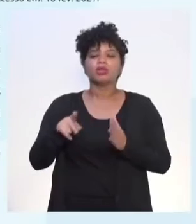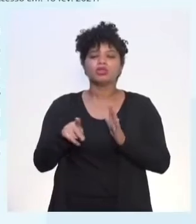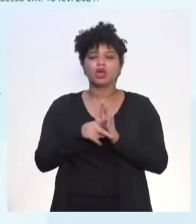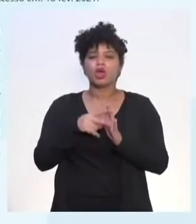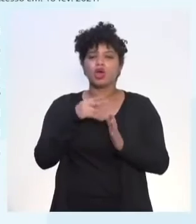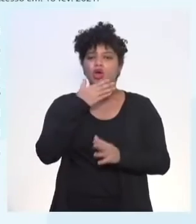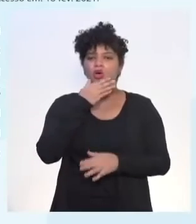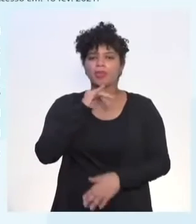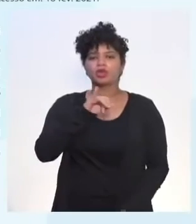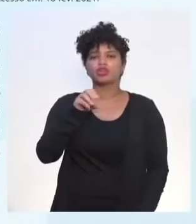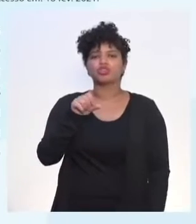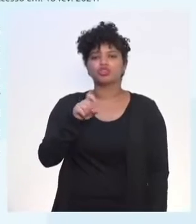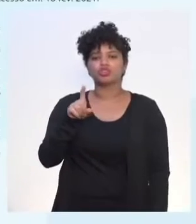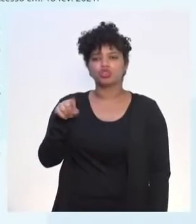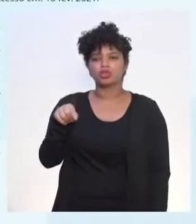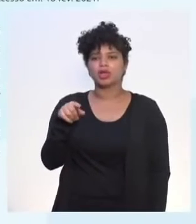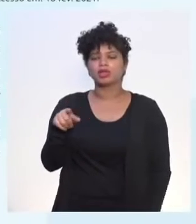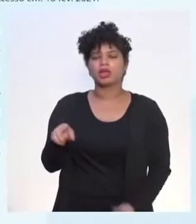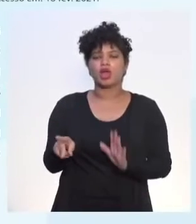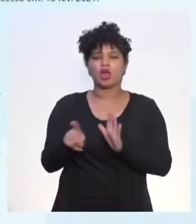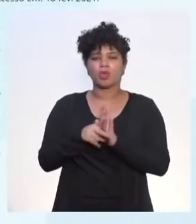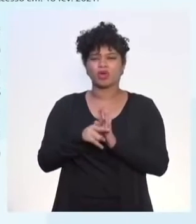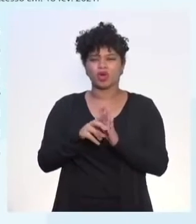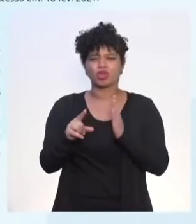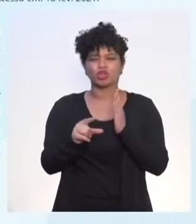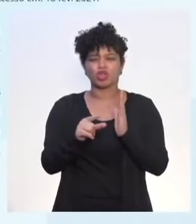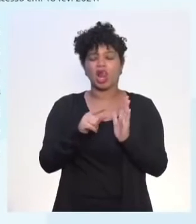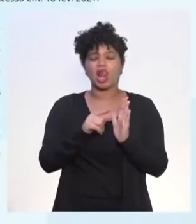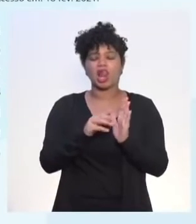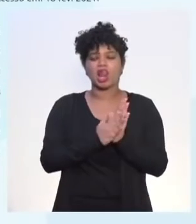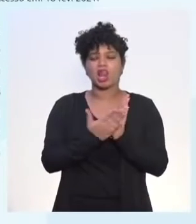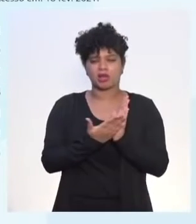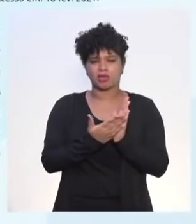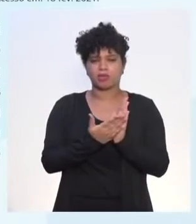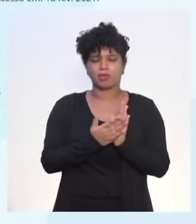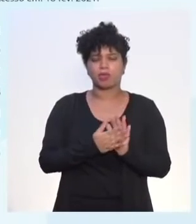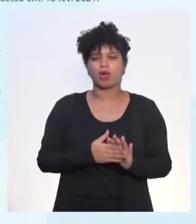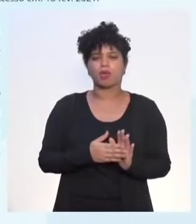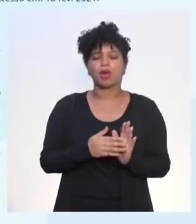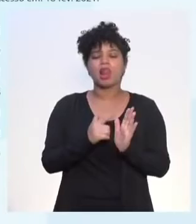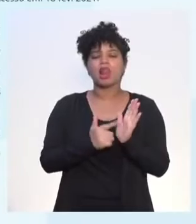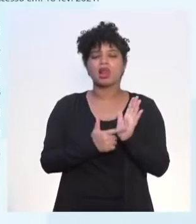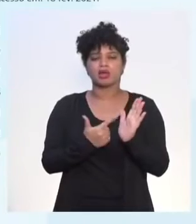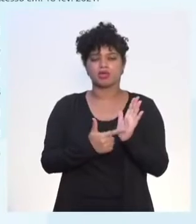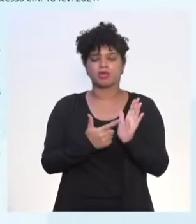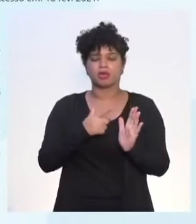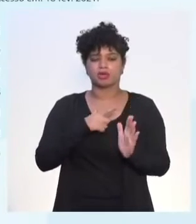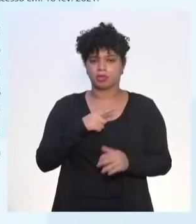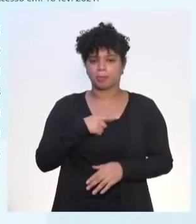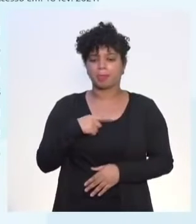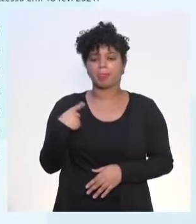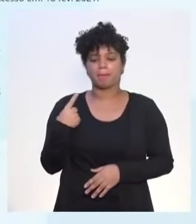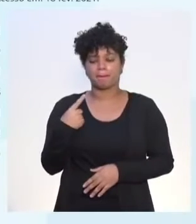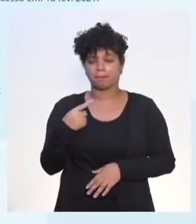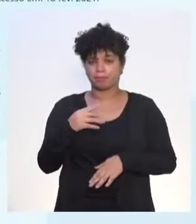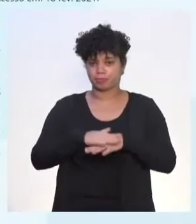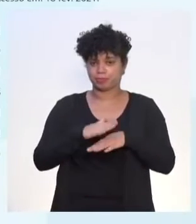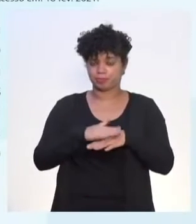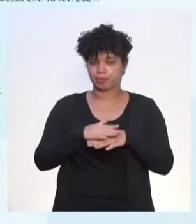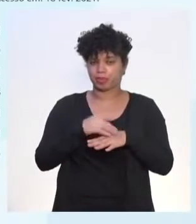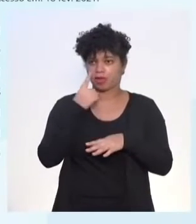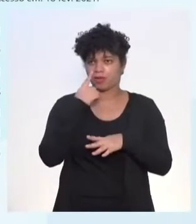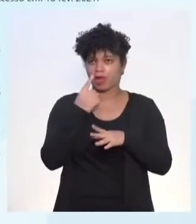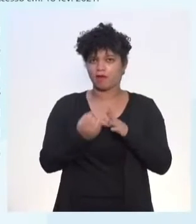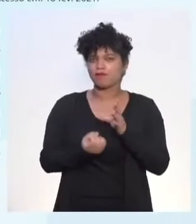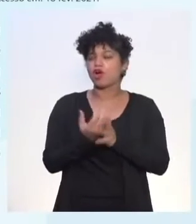Murilo de Carvalho, que é A Formação das Almas, né? Isso tudo é trabalhado nessa obra, e na questão da formação